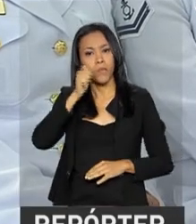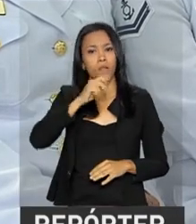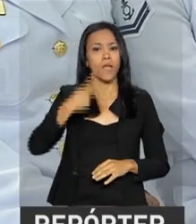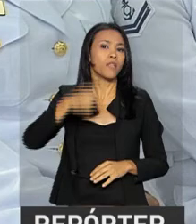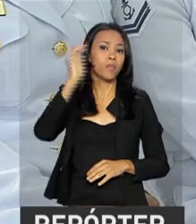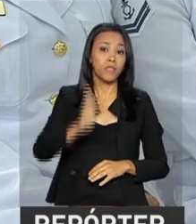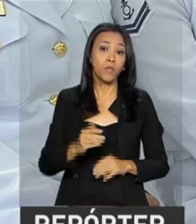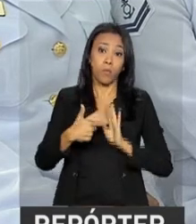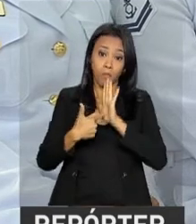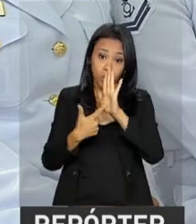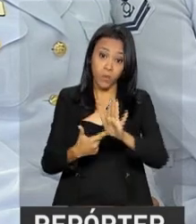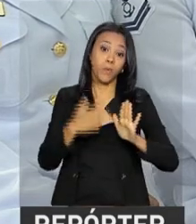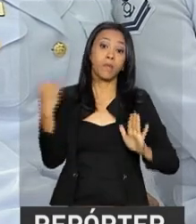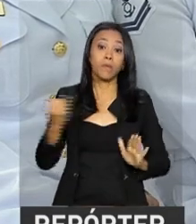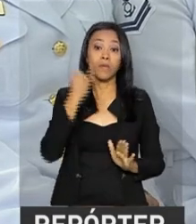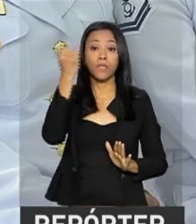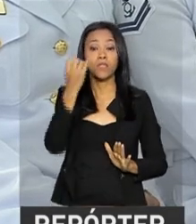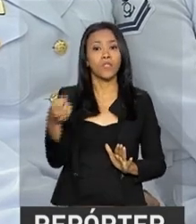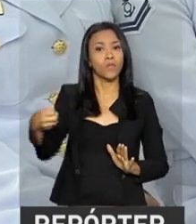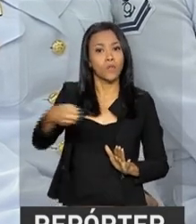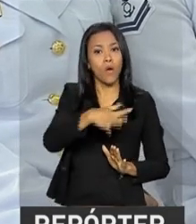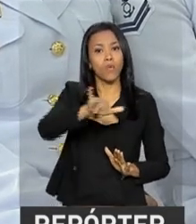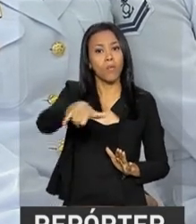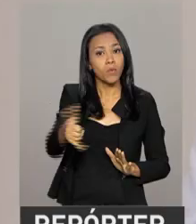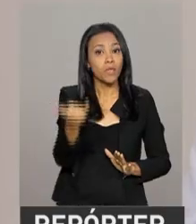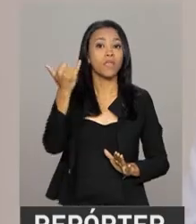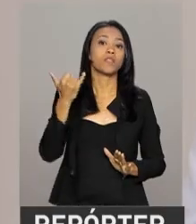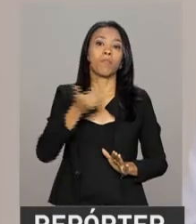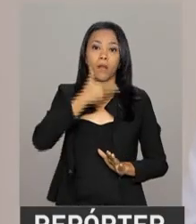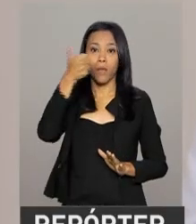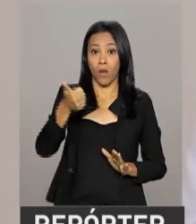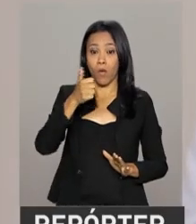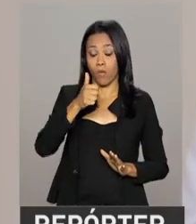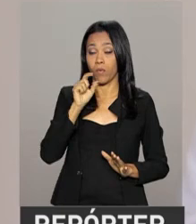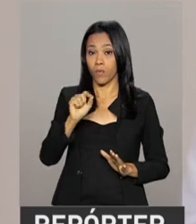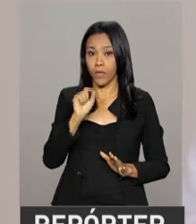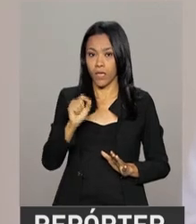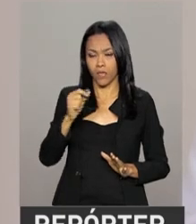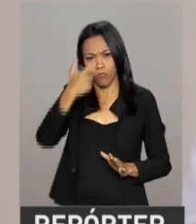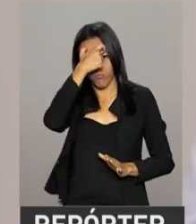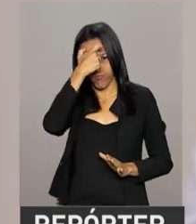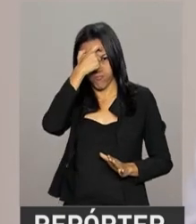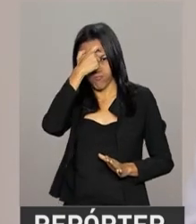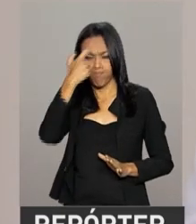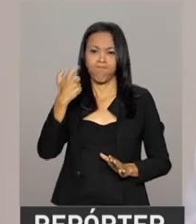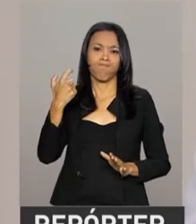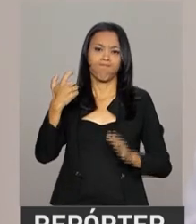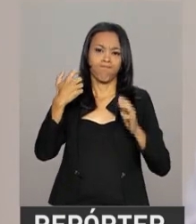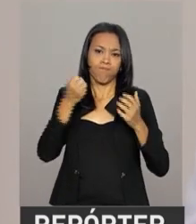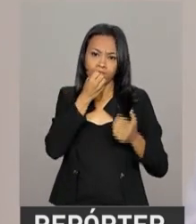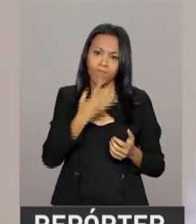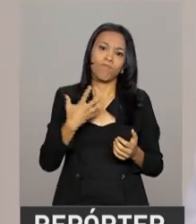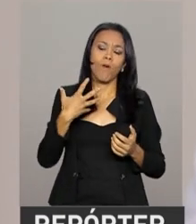de abrirmos novas oportunidades para melhor aproveitarmos seu imenso potencial em uma tendência